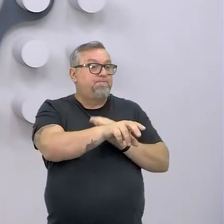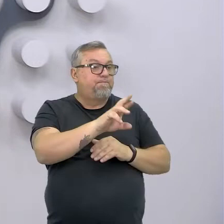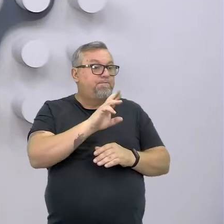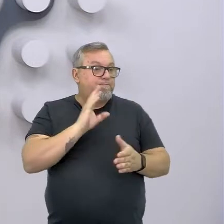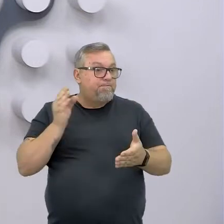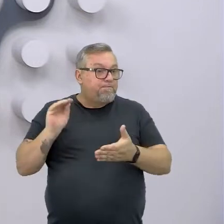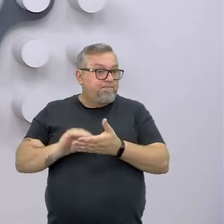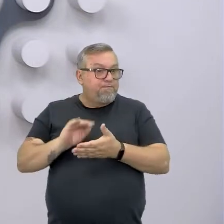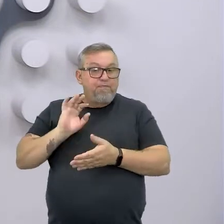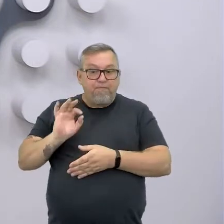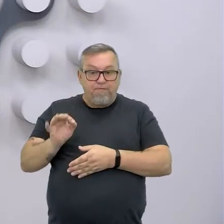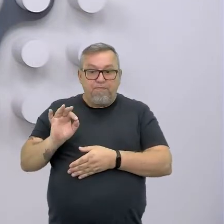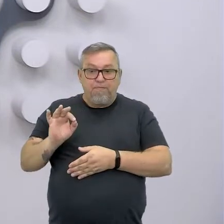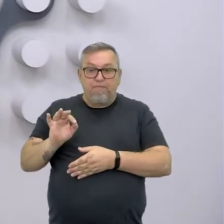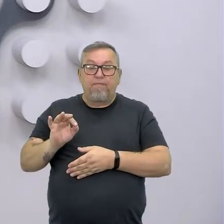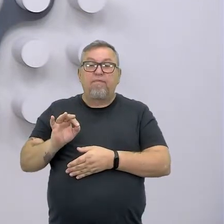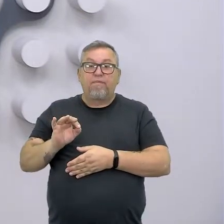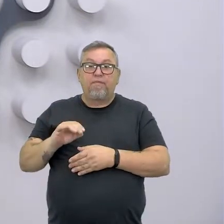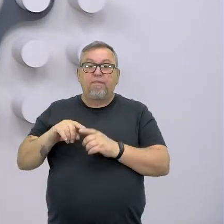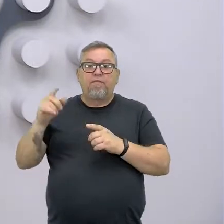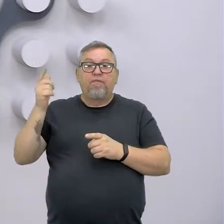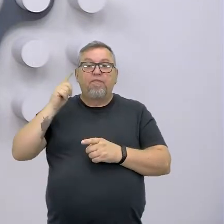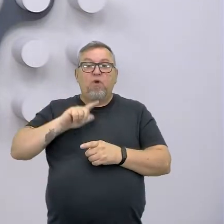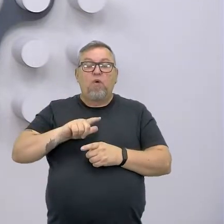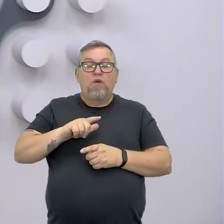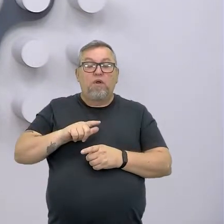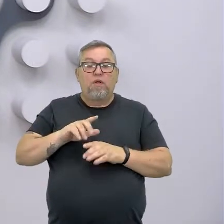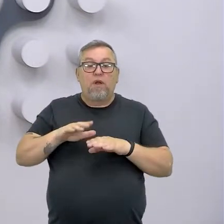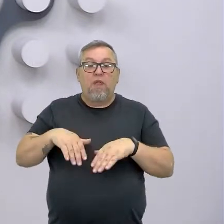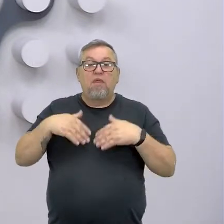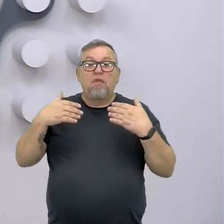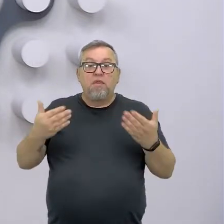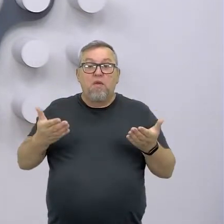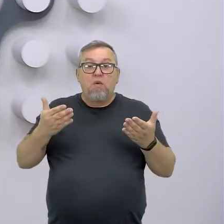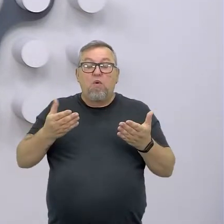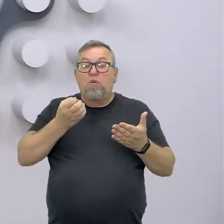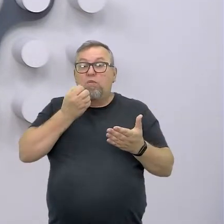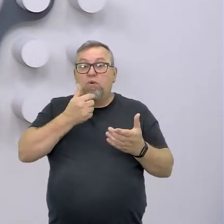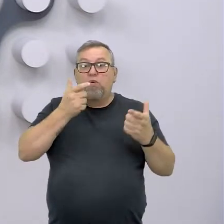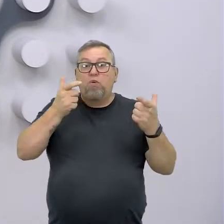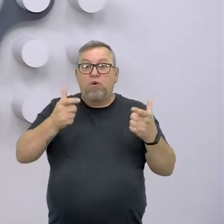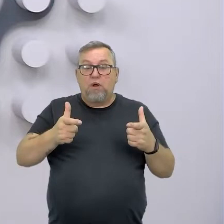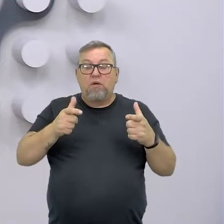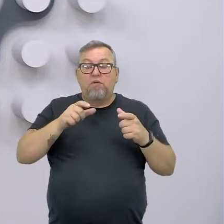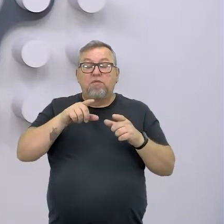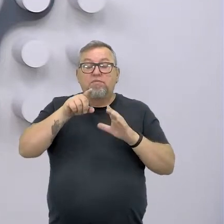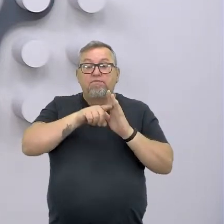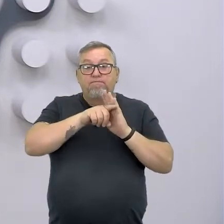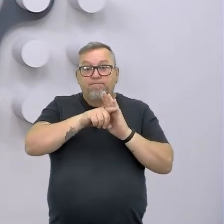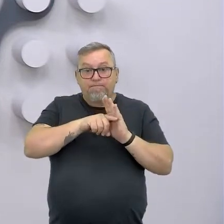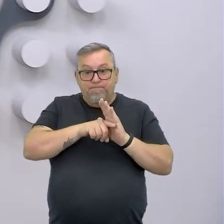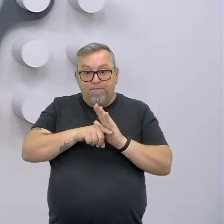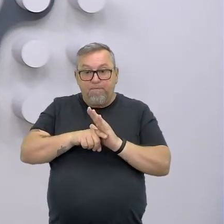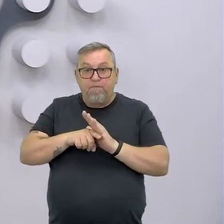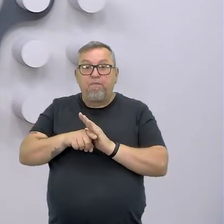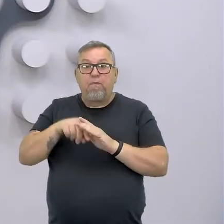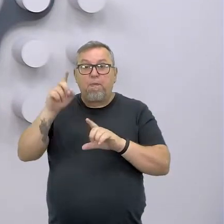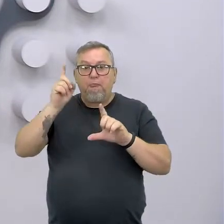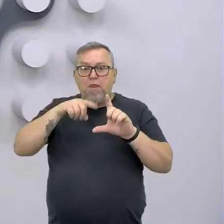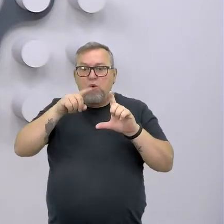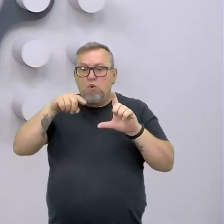do que é aquele momento eleitoral, né? Então, um bom instituto de pesquisa, ele deveria fazer isso, ele